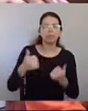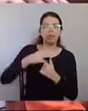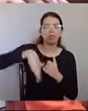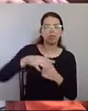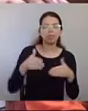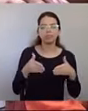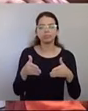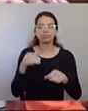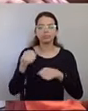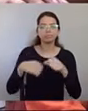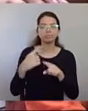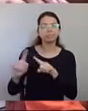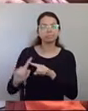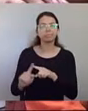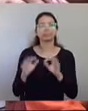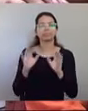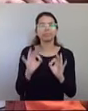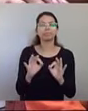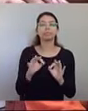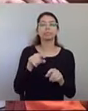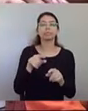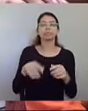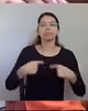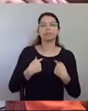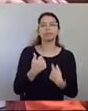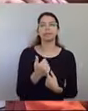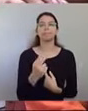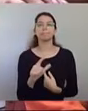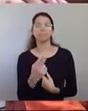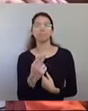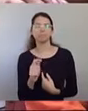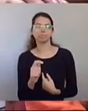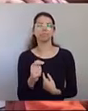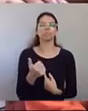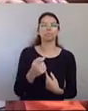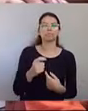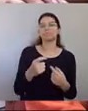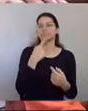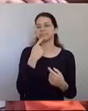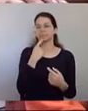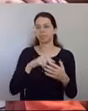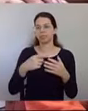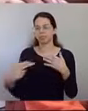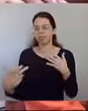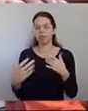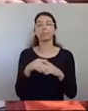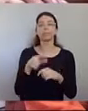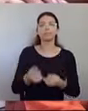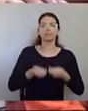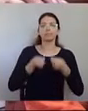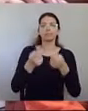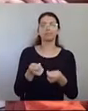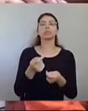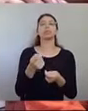numa iniciativa chamada Bloomberg Initiative for Cycling Infrastructure. Ora, com um financiamento de 10 milhões de